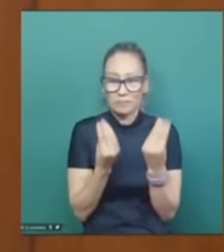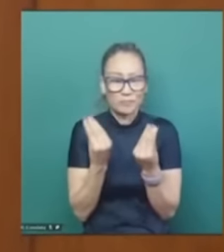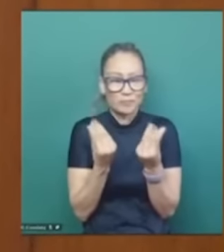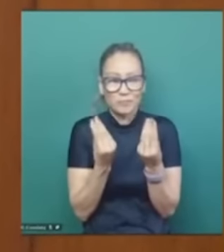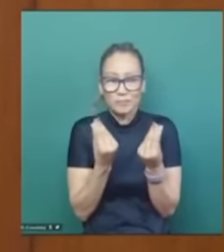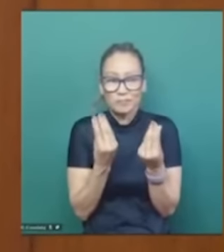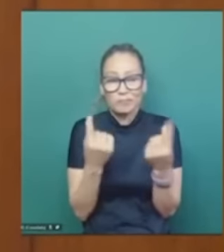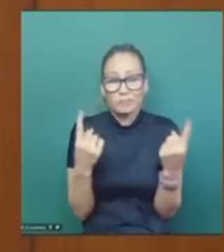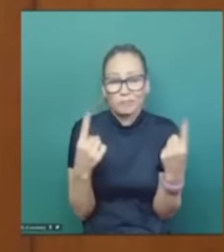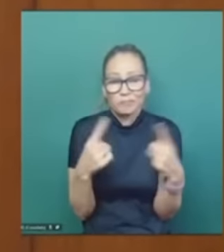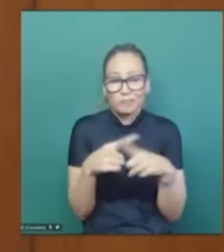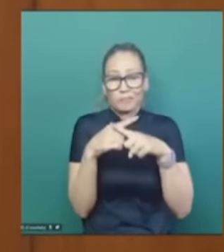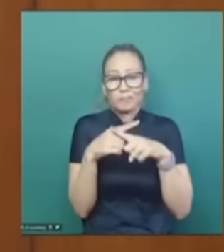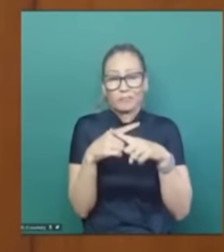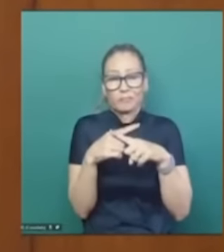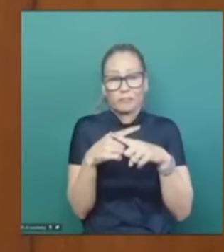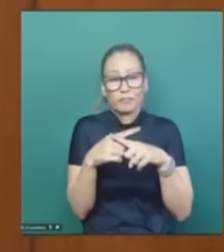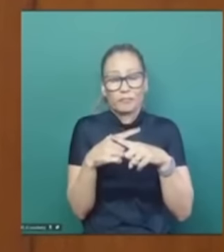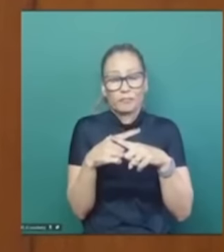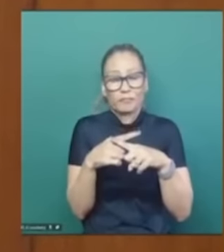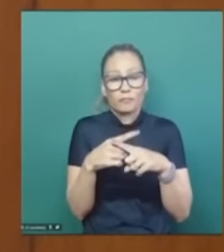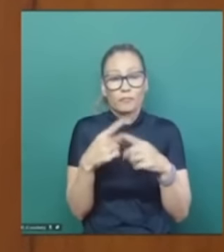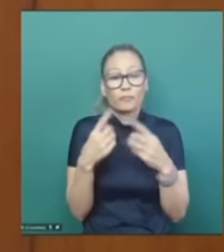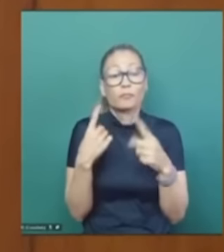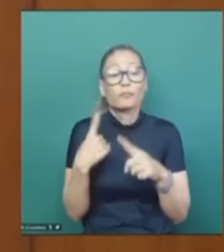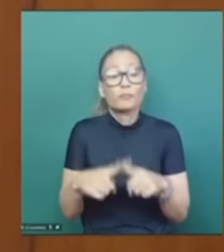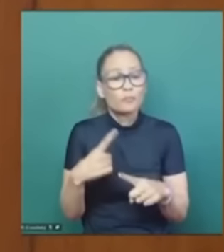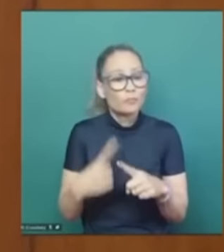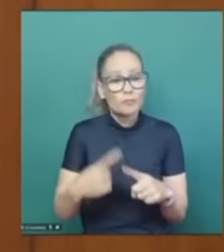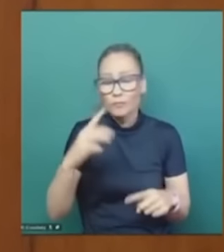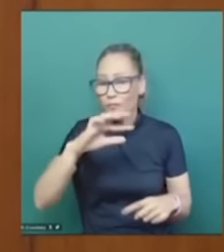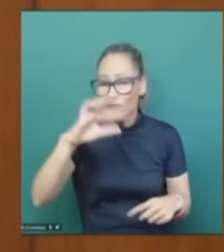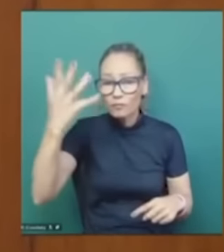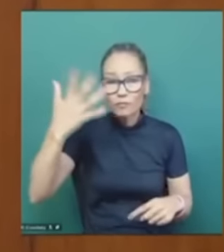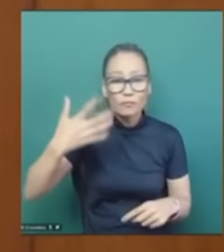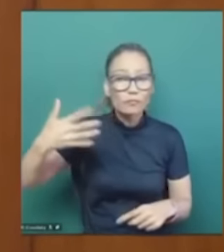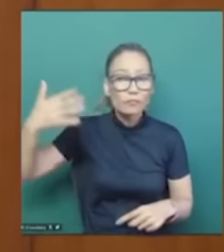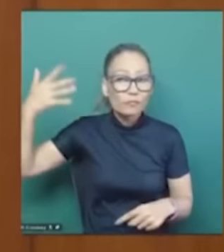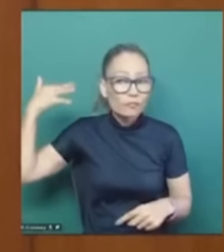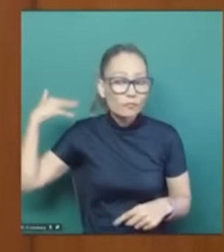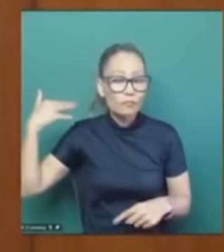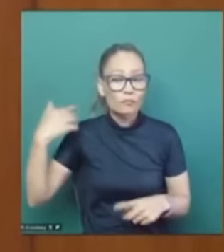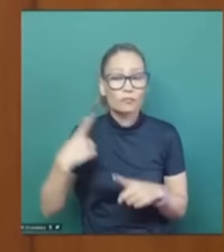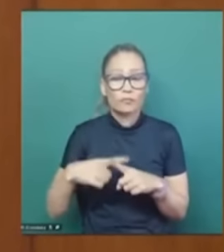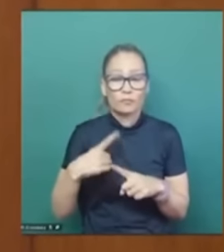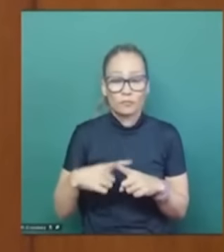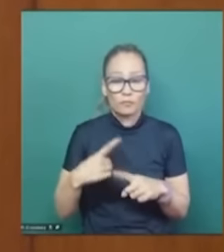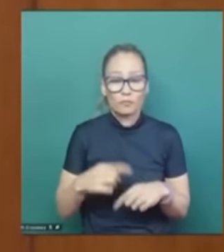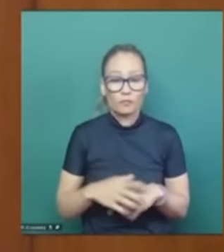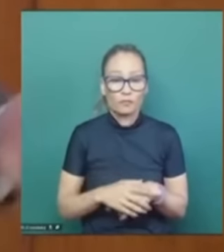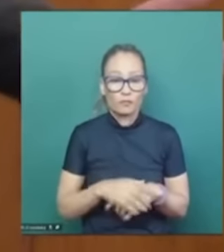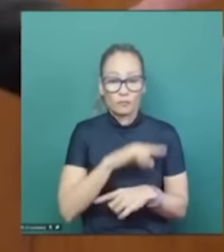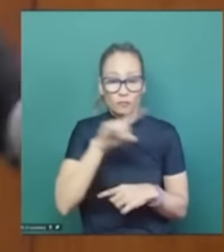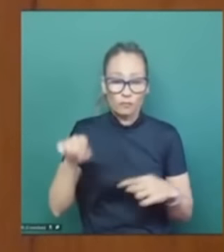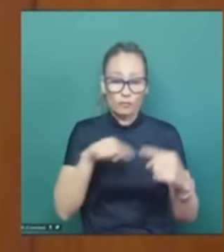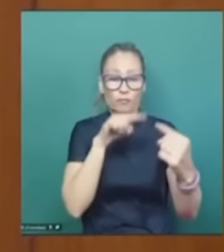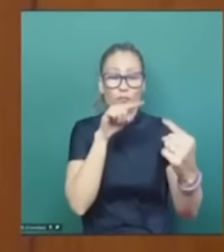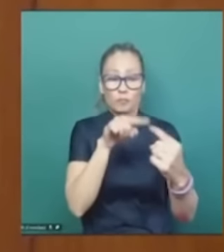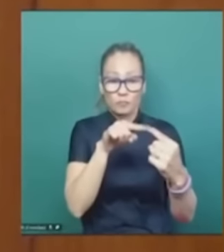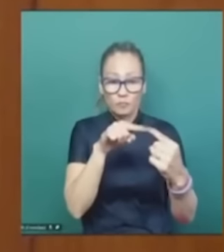salta aos olhos e faz a gente pensar por que aquilo aconteceu naquela oportunidade. Nosso grande objetivo enquanto